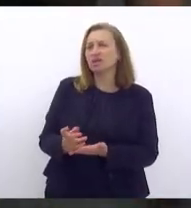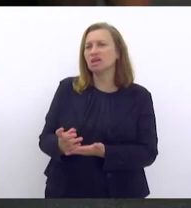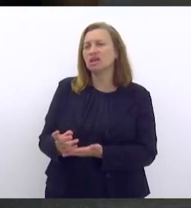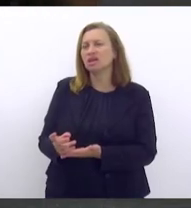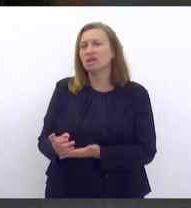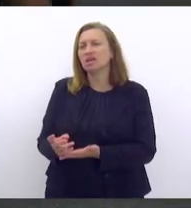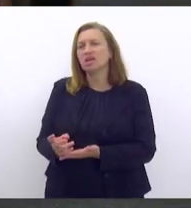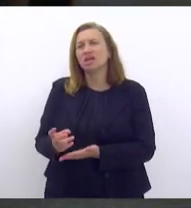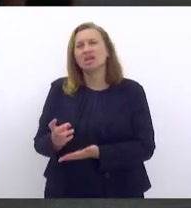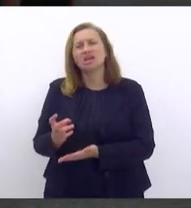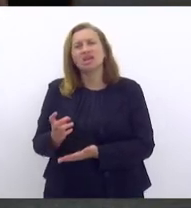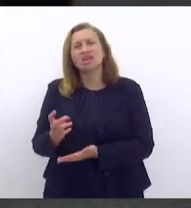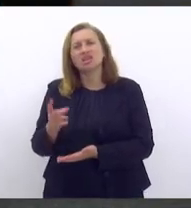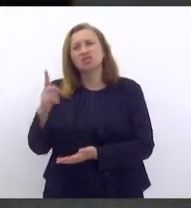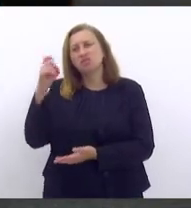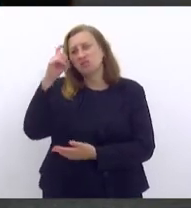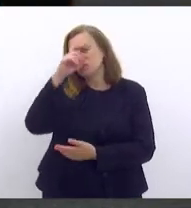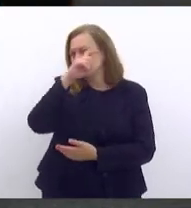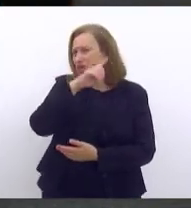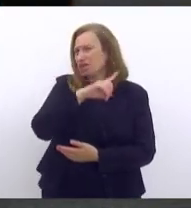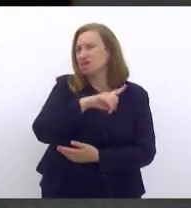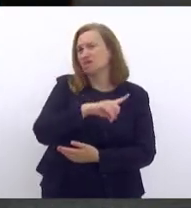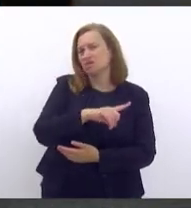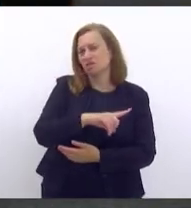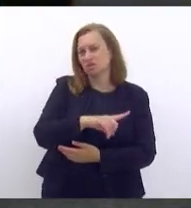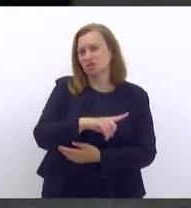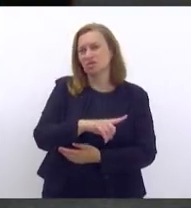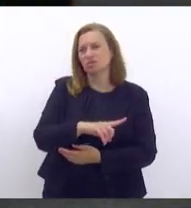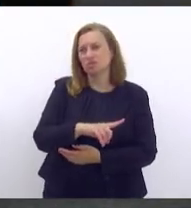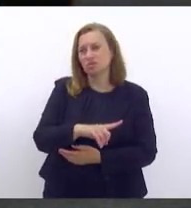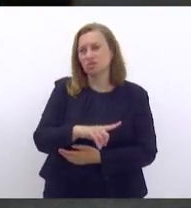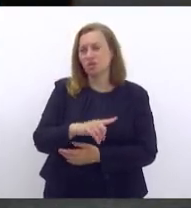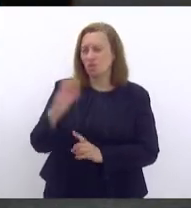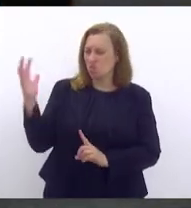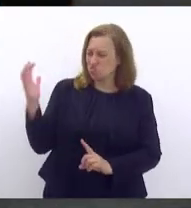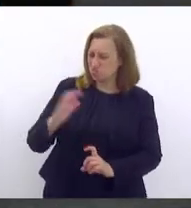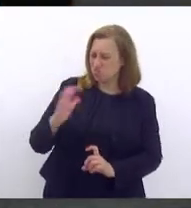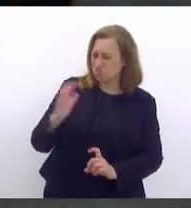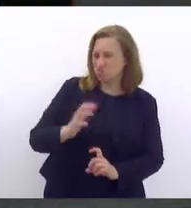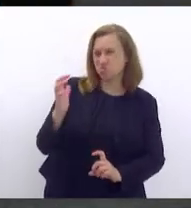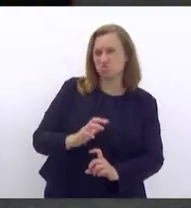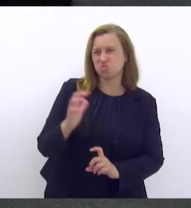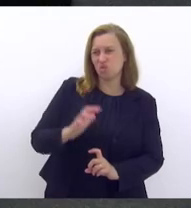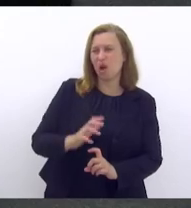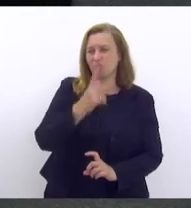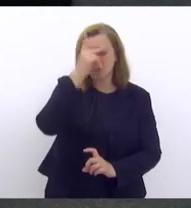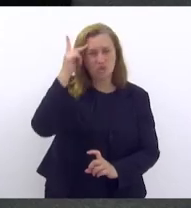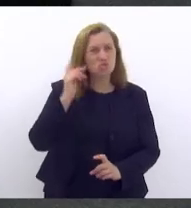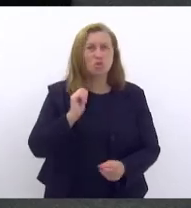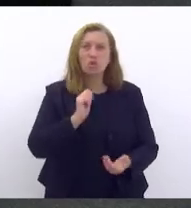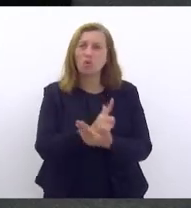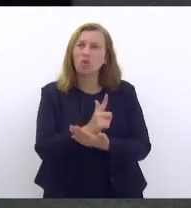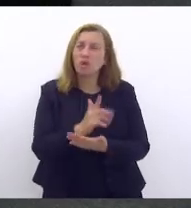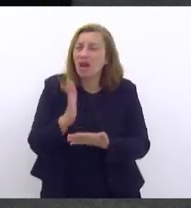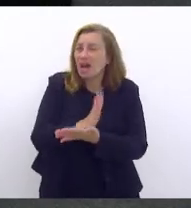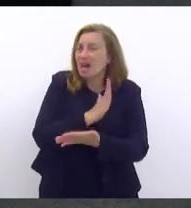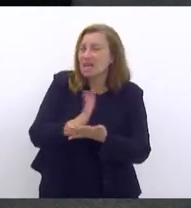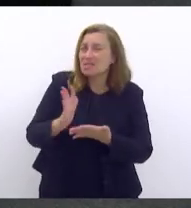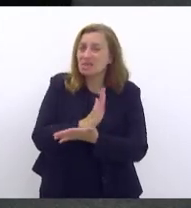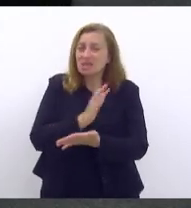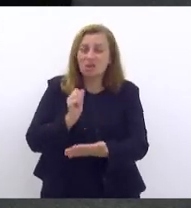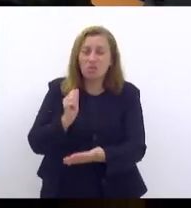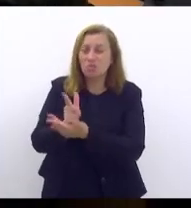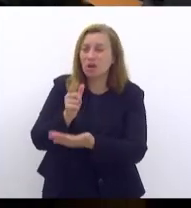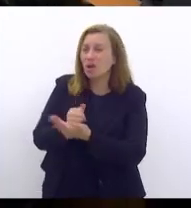constrangimentos, uma situação que induz o consumidor, deputado Luiz Paulo, às vezes a comprar o que ele não quer